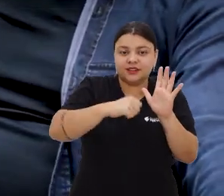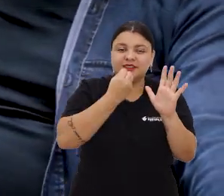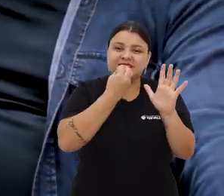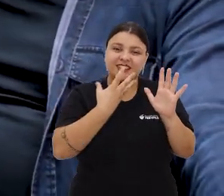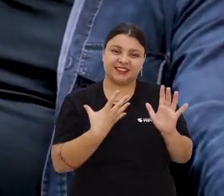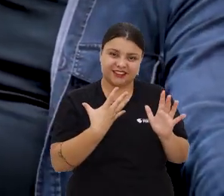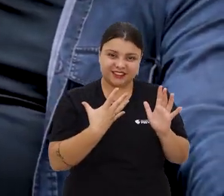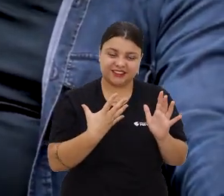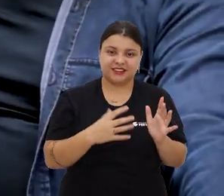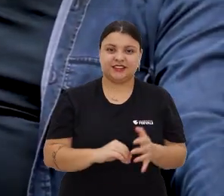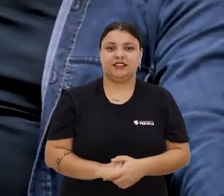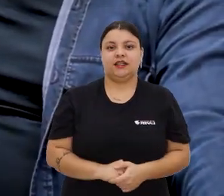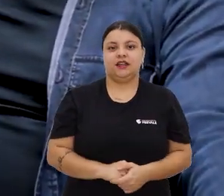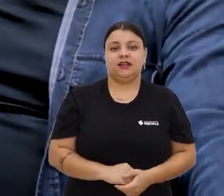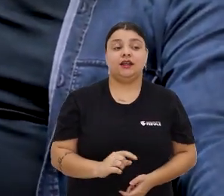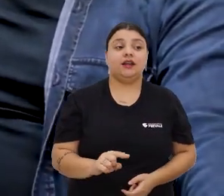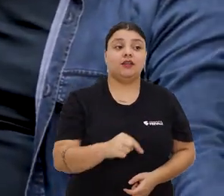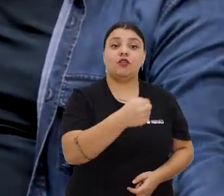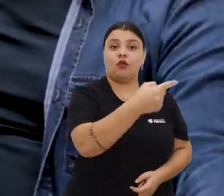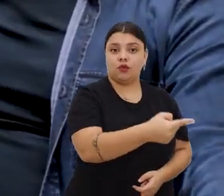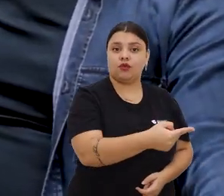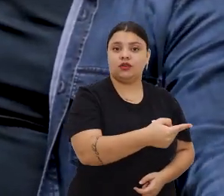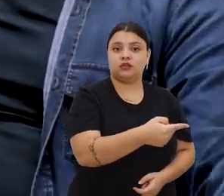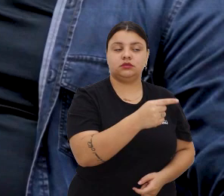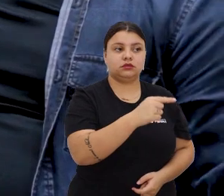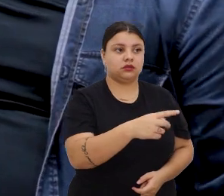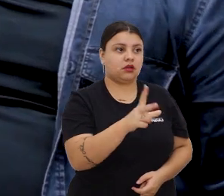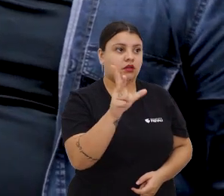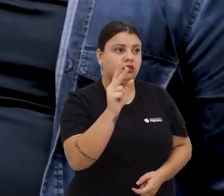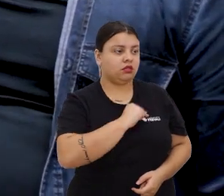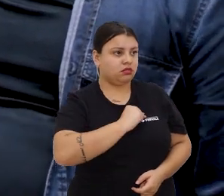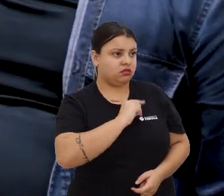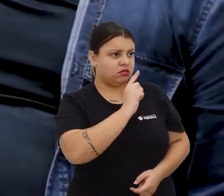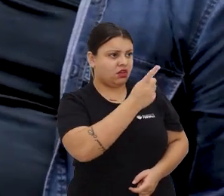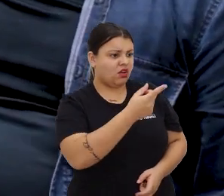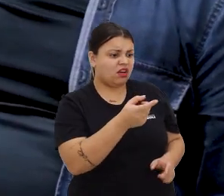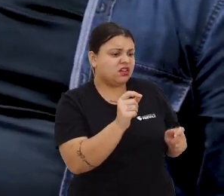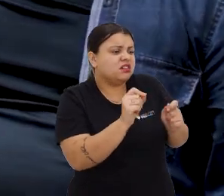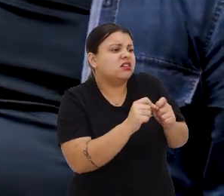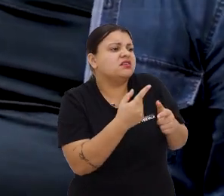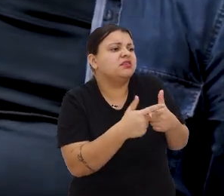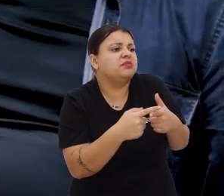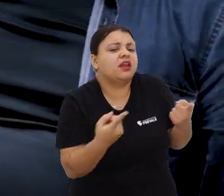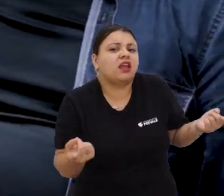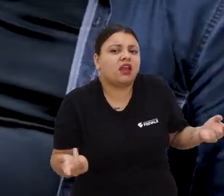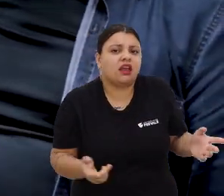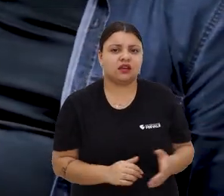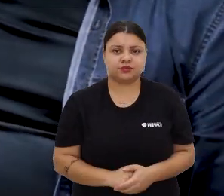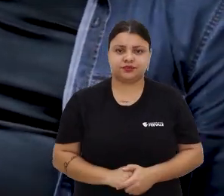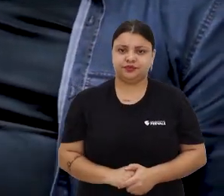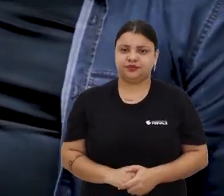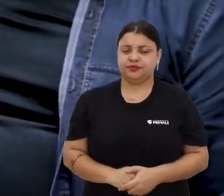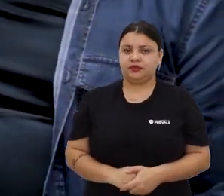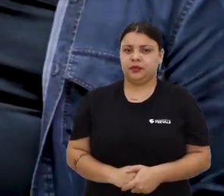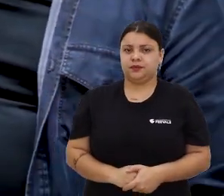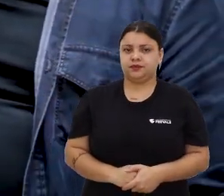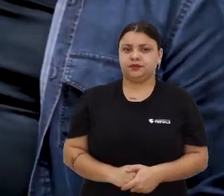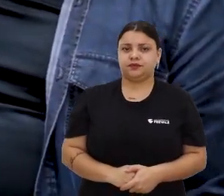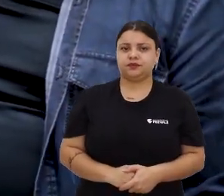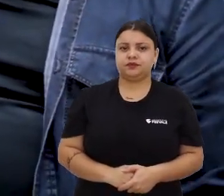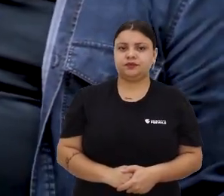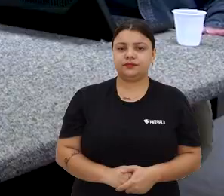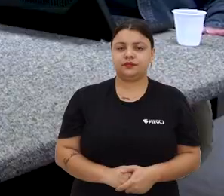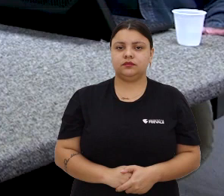pessoa pessoa- assim ali, e a vítima... Nossa senhora, tu tava fazendo uma frescura, né? Que feio isso. É isso. Culpabiliza uma pessoa, né?